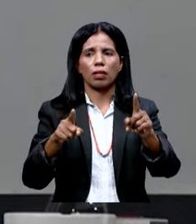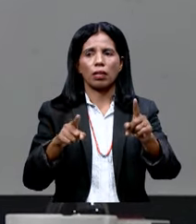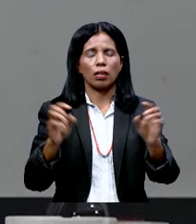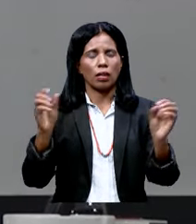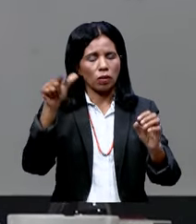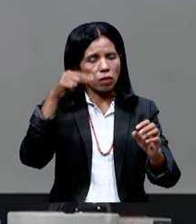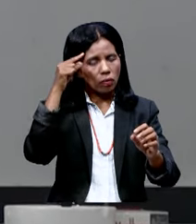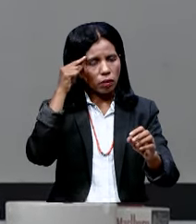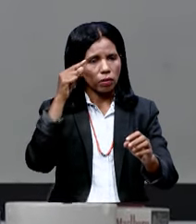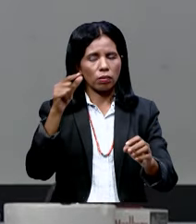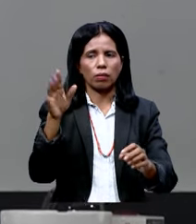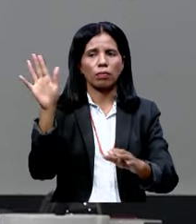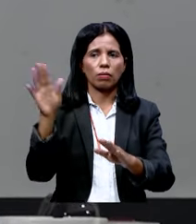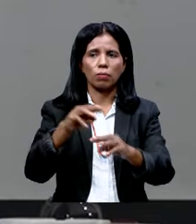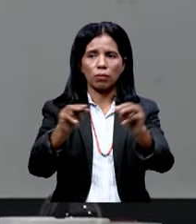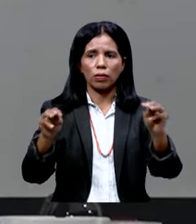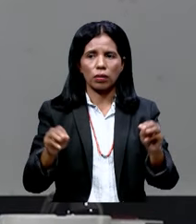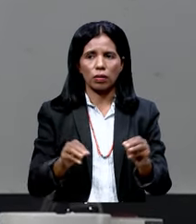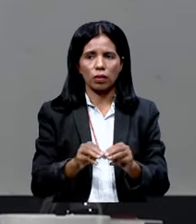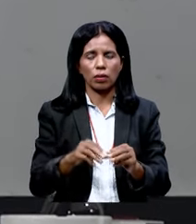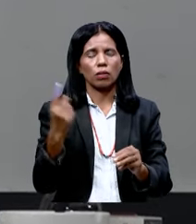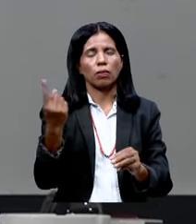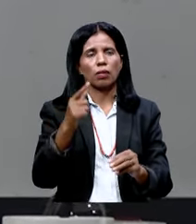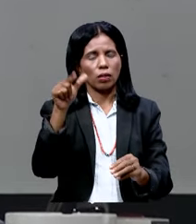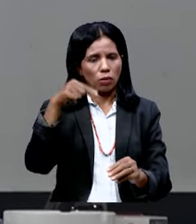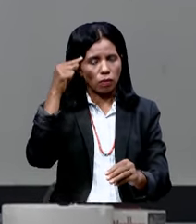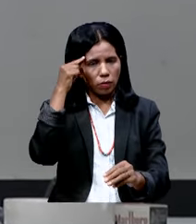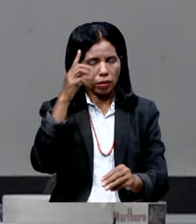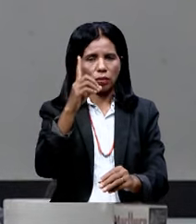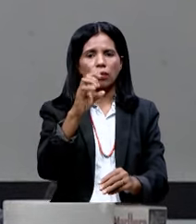local, sai governo leite.